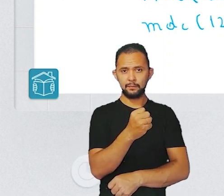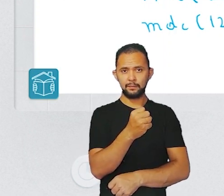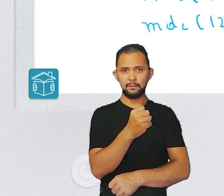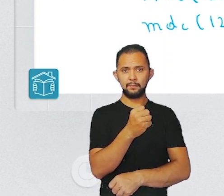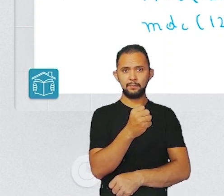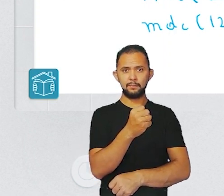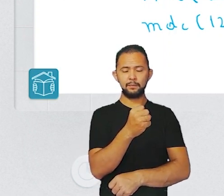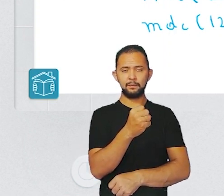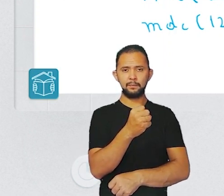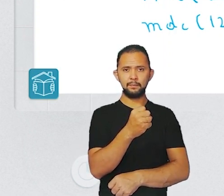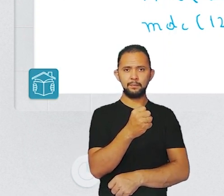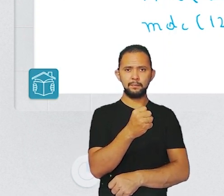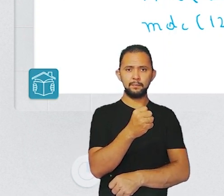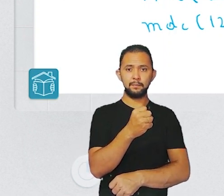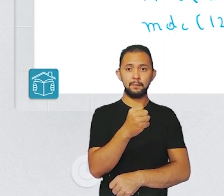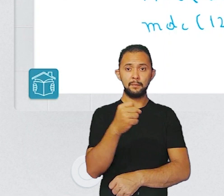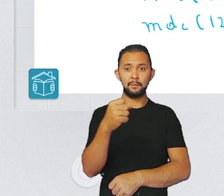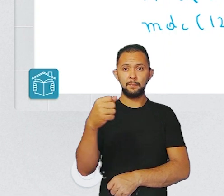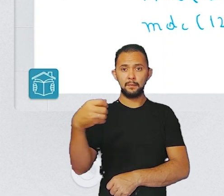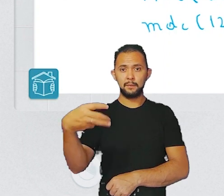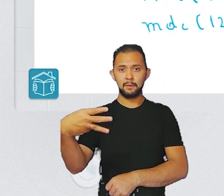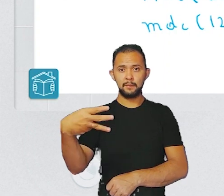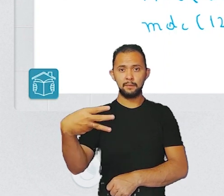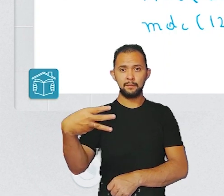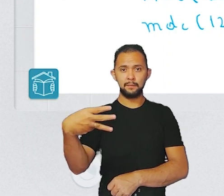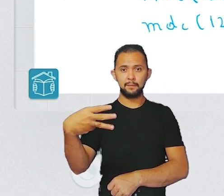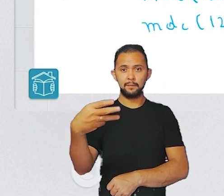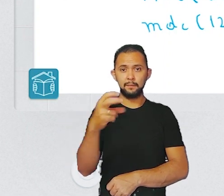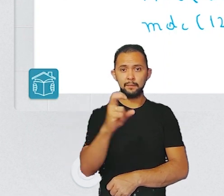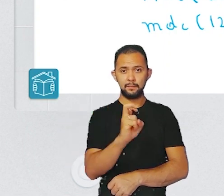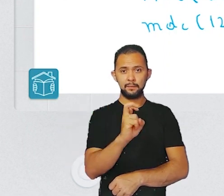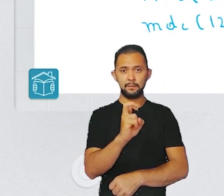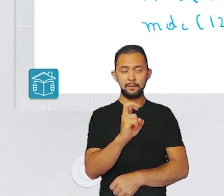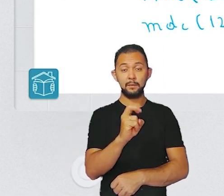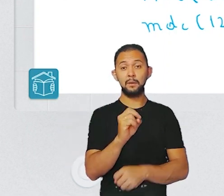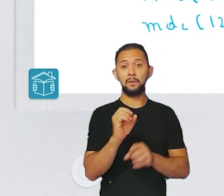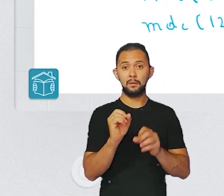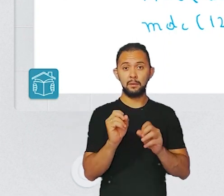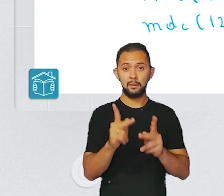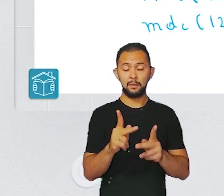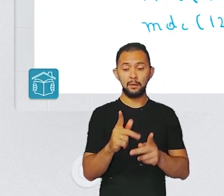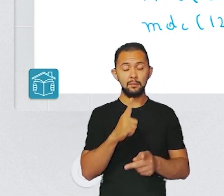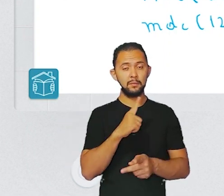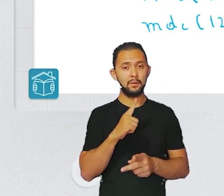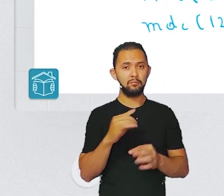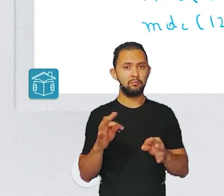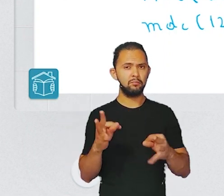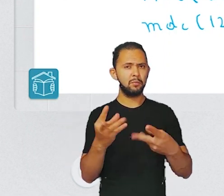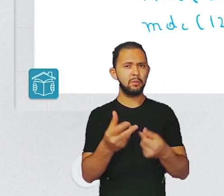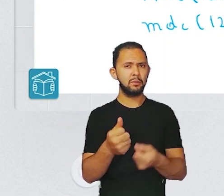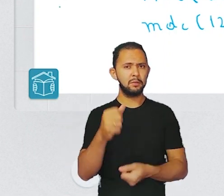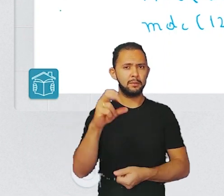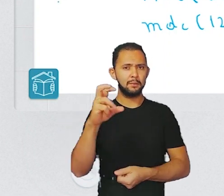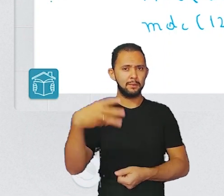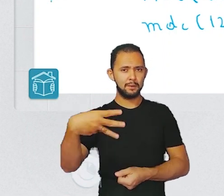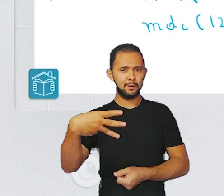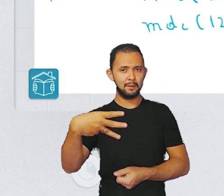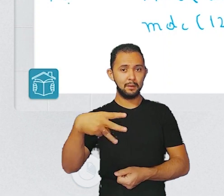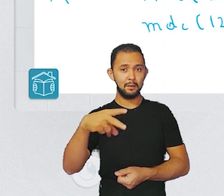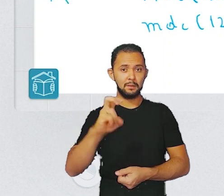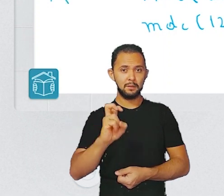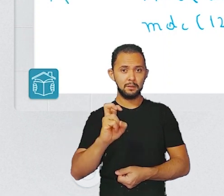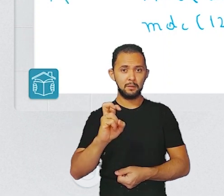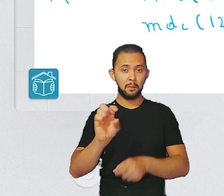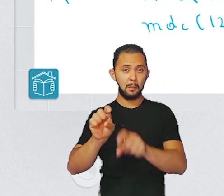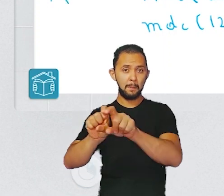27 mais 8 é igual a 35. Então, ao todo, nós vamos ter 35